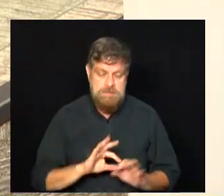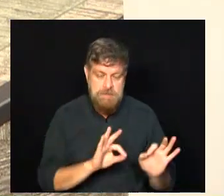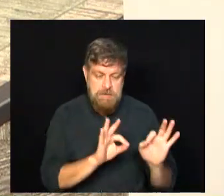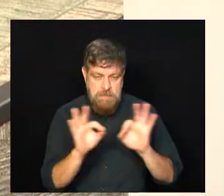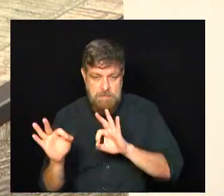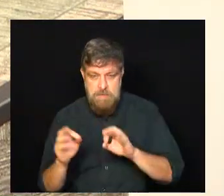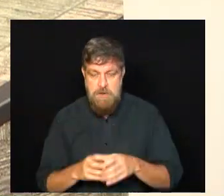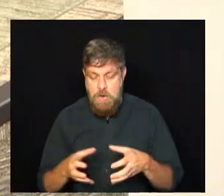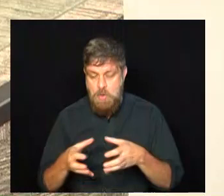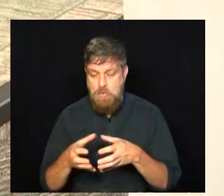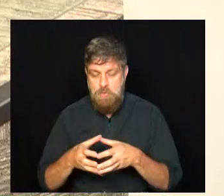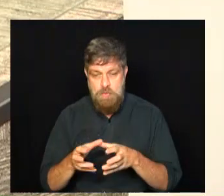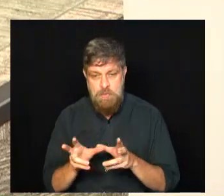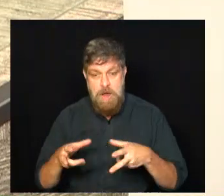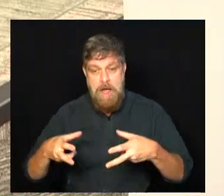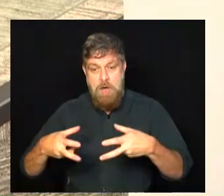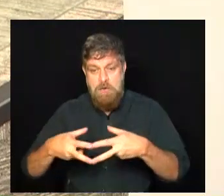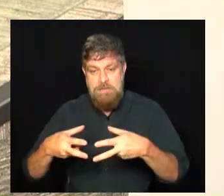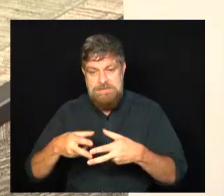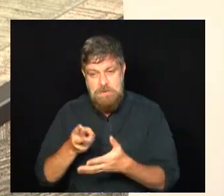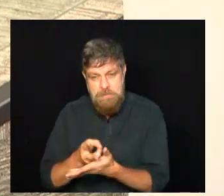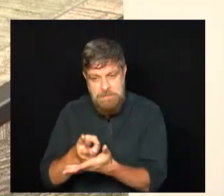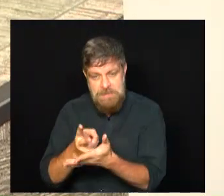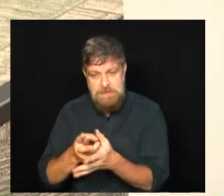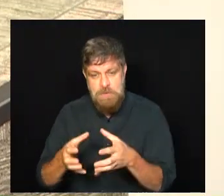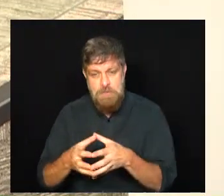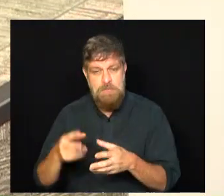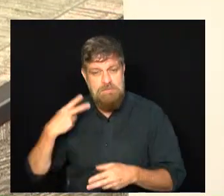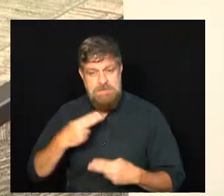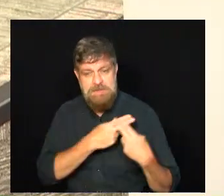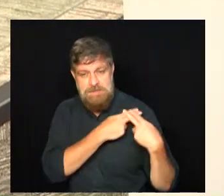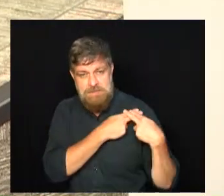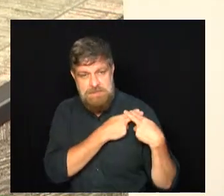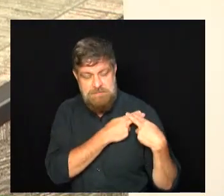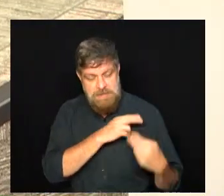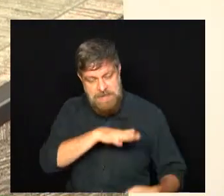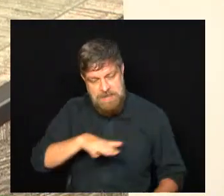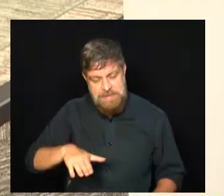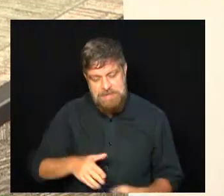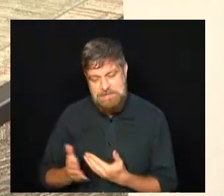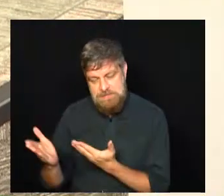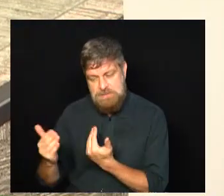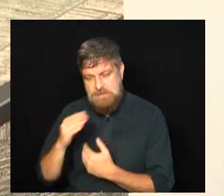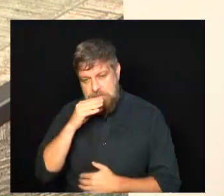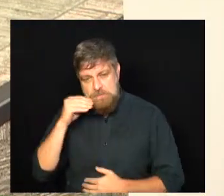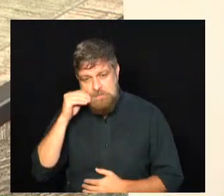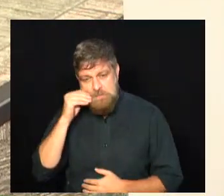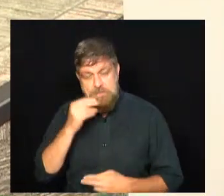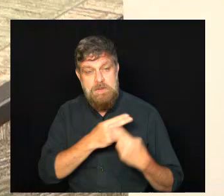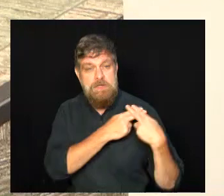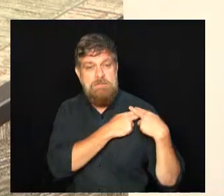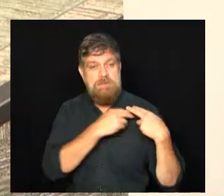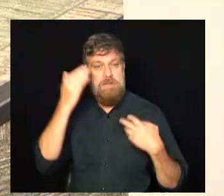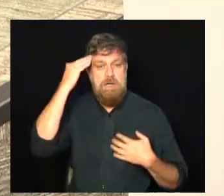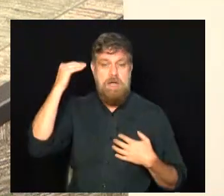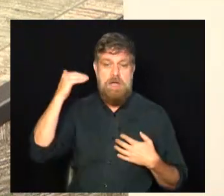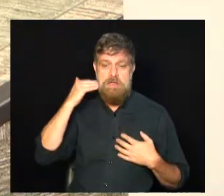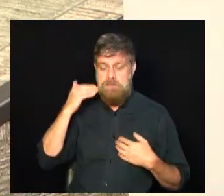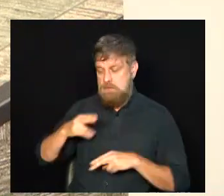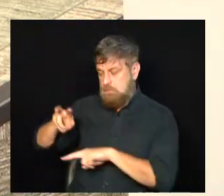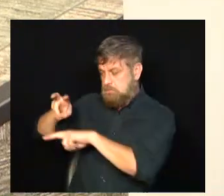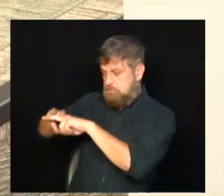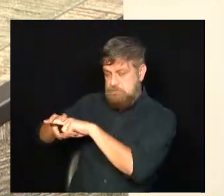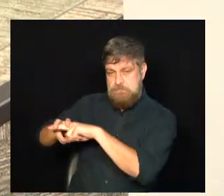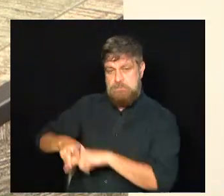da Criança, do Adolescente e da Juventude, que é presidida pela vereadora Débora Palermo. A vereadora se encontra aqui no